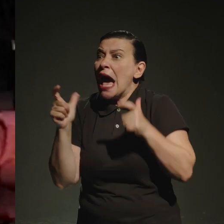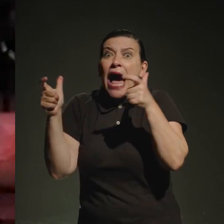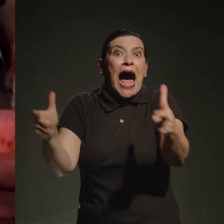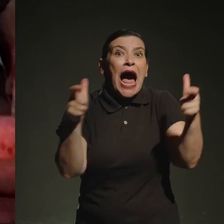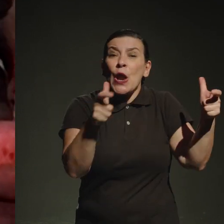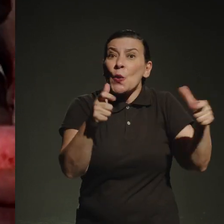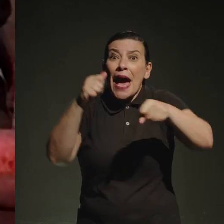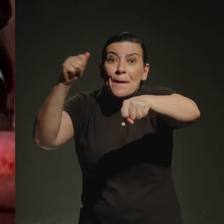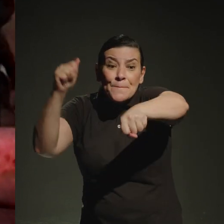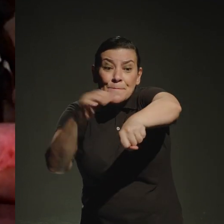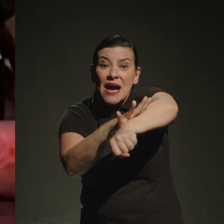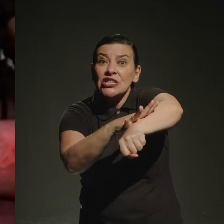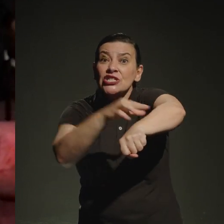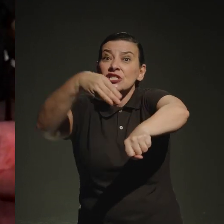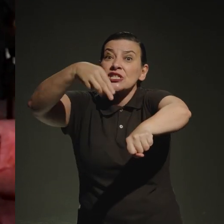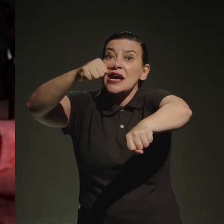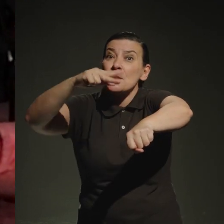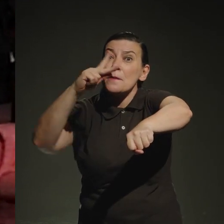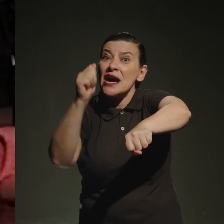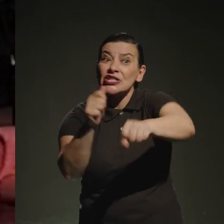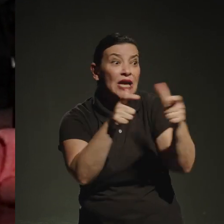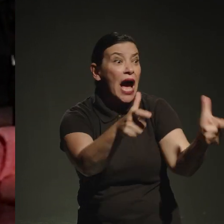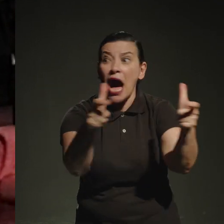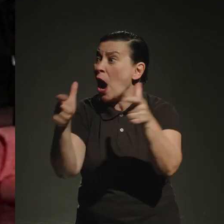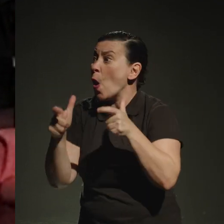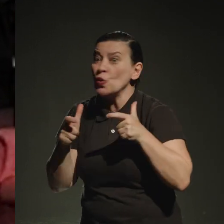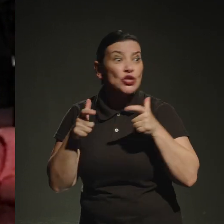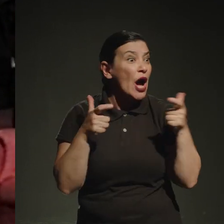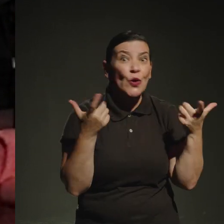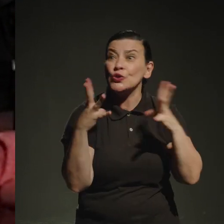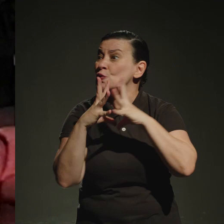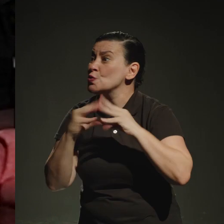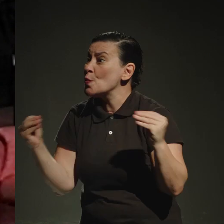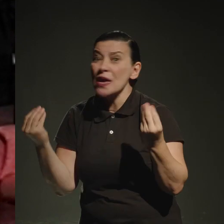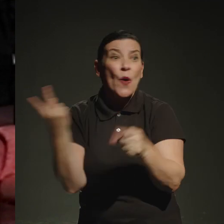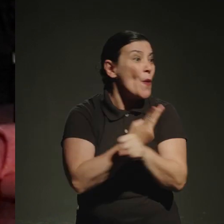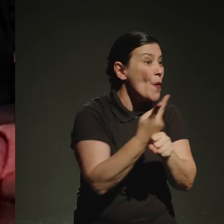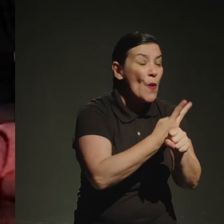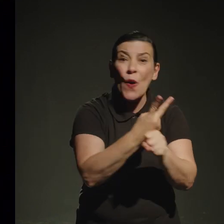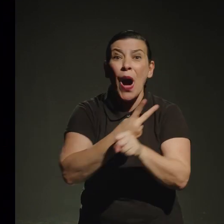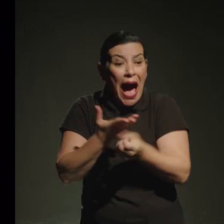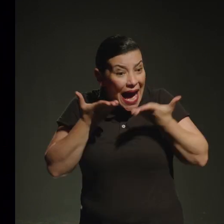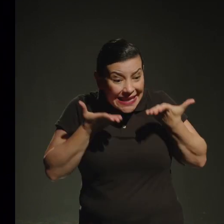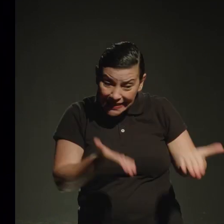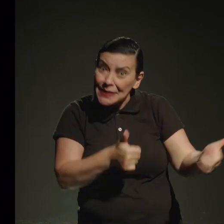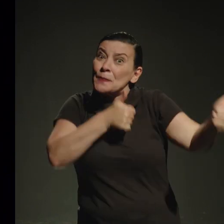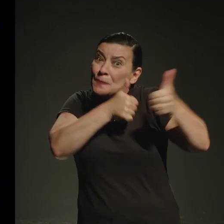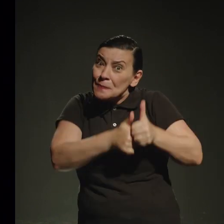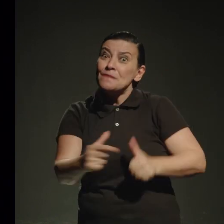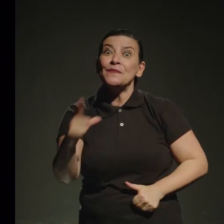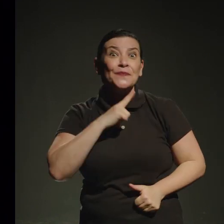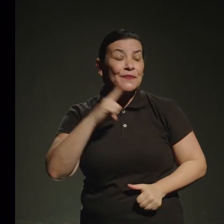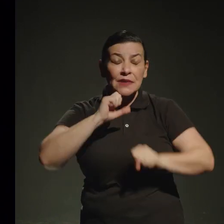A Mancha. Onde está a Mancha? Ela estava aqui agora mesmo, não pode ter sumido assim. Bem aqui.